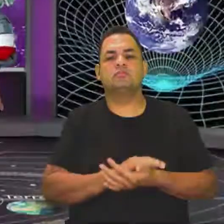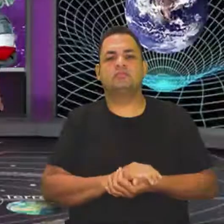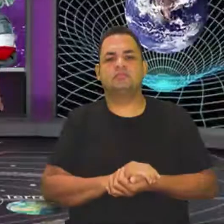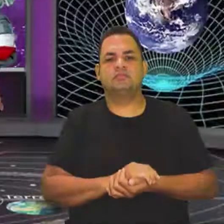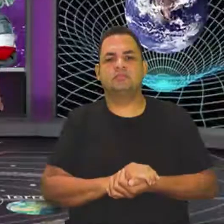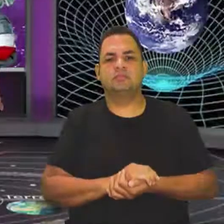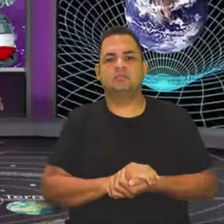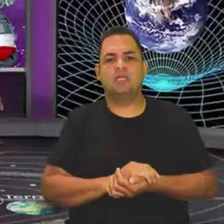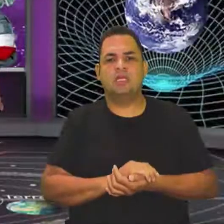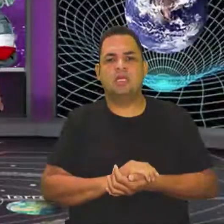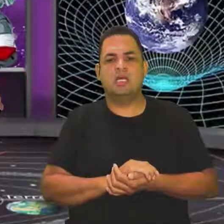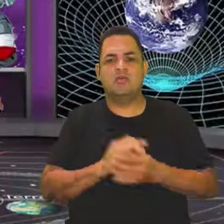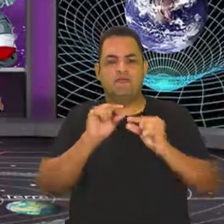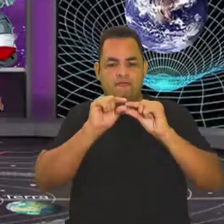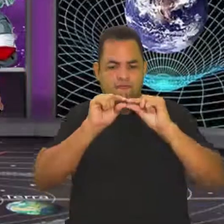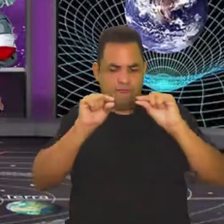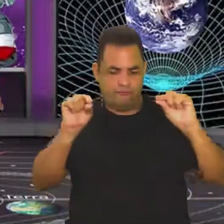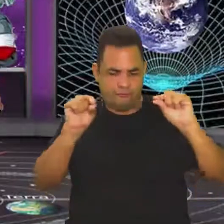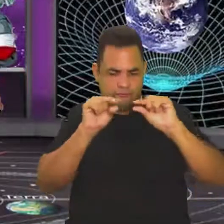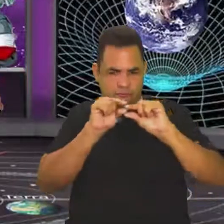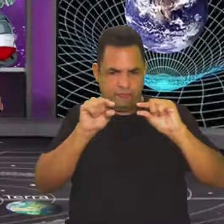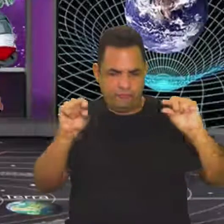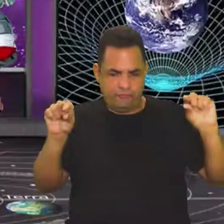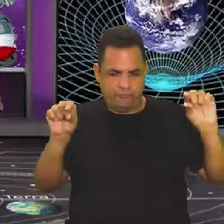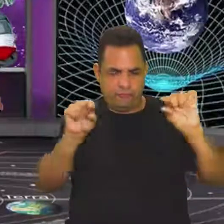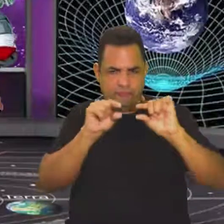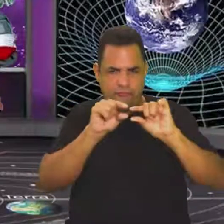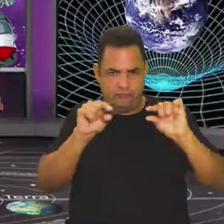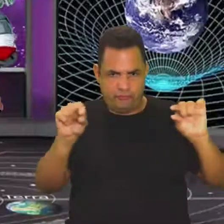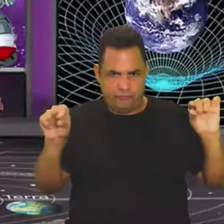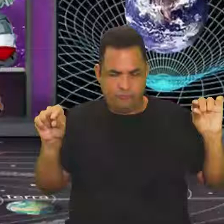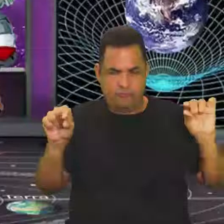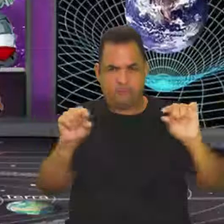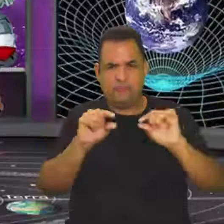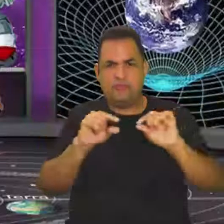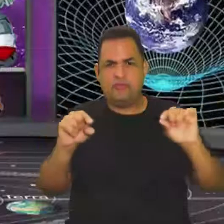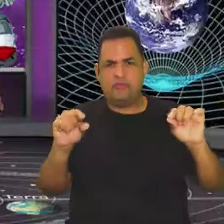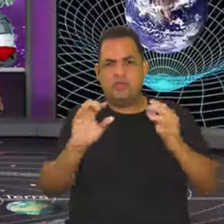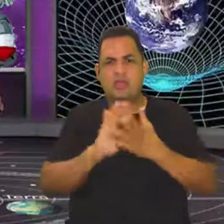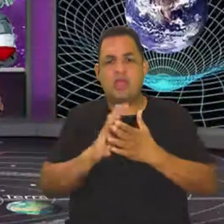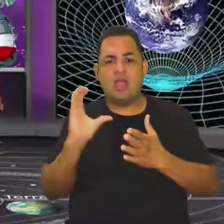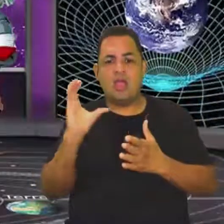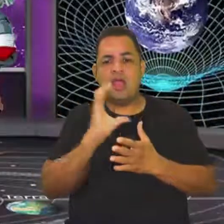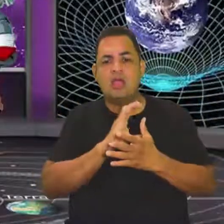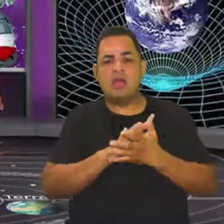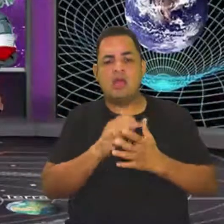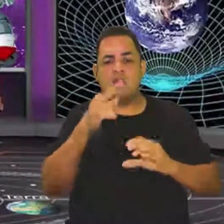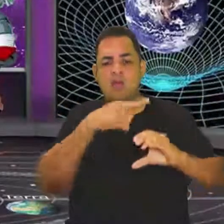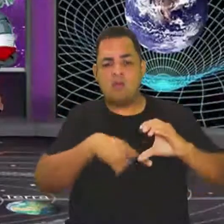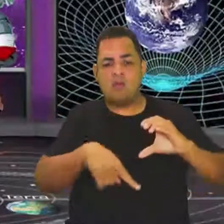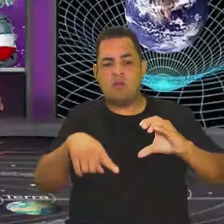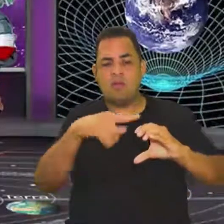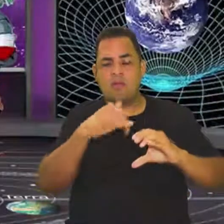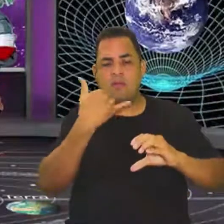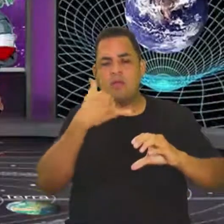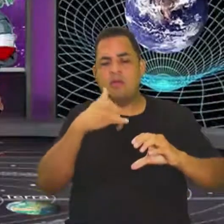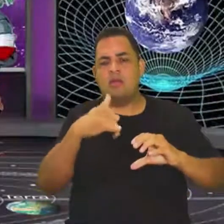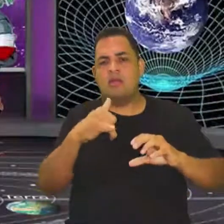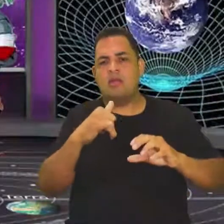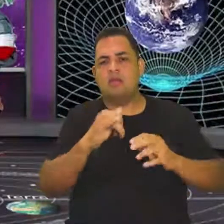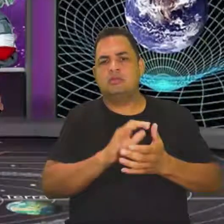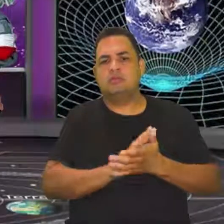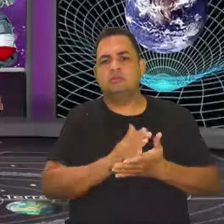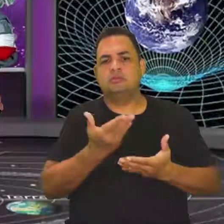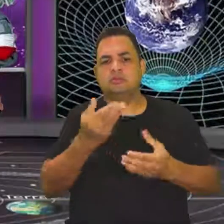na fiação elétrica, lembra que eu falei para vocês, ou no fio, o que é instantâneo é o campo elétrico. As cargas já